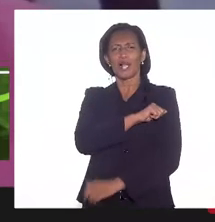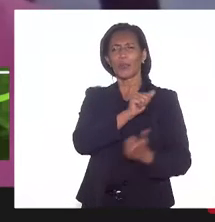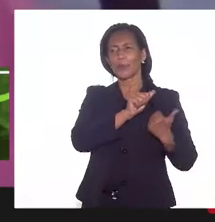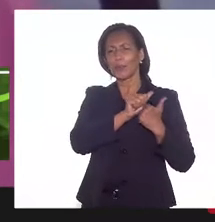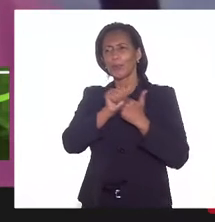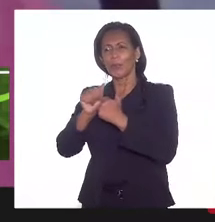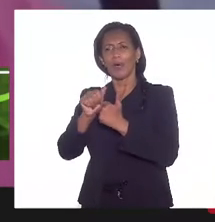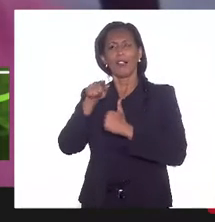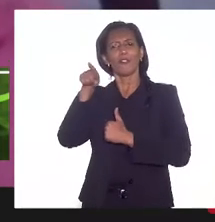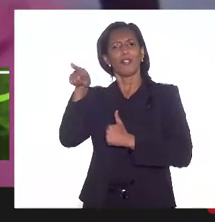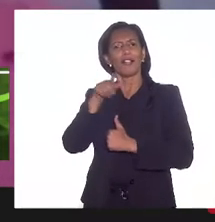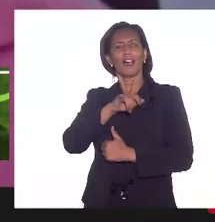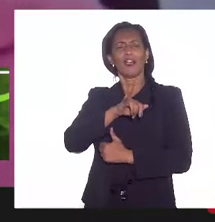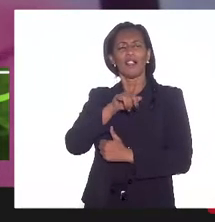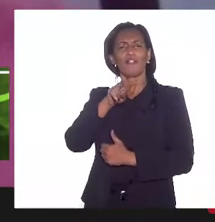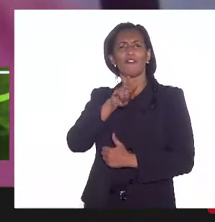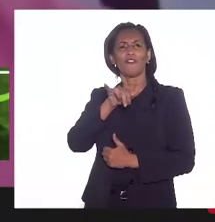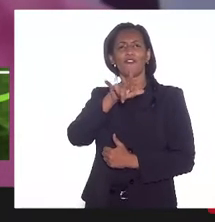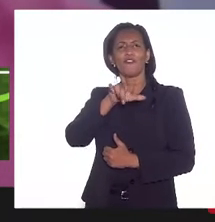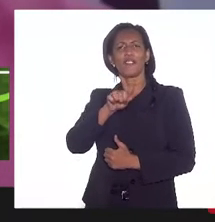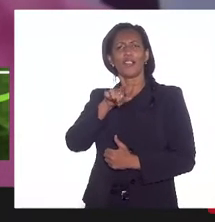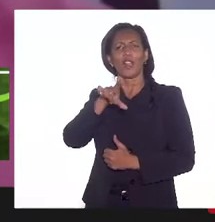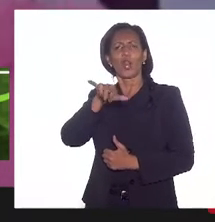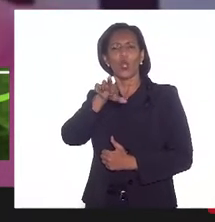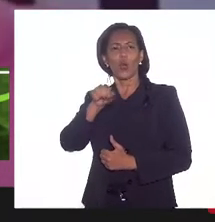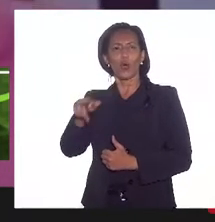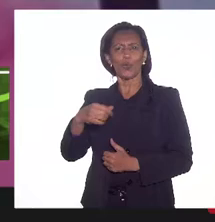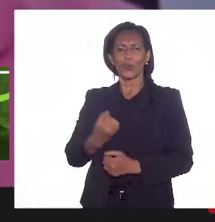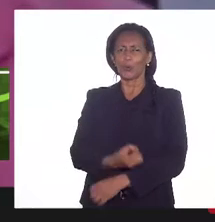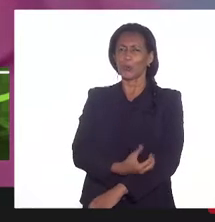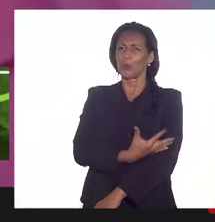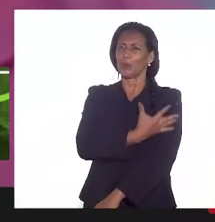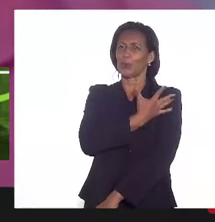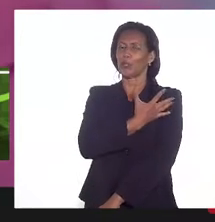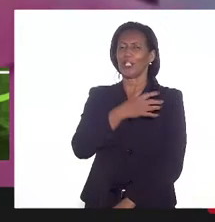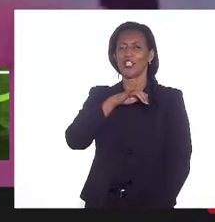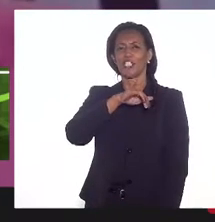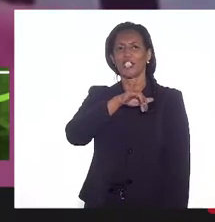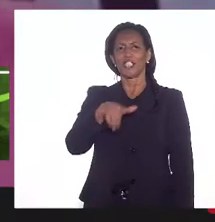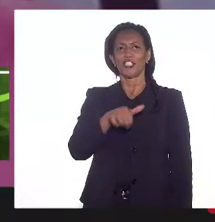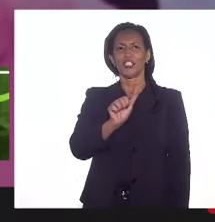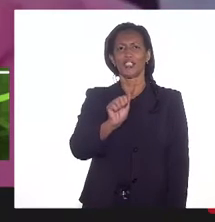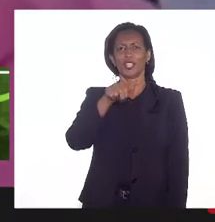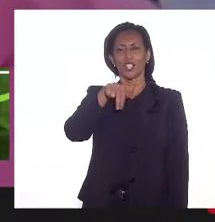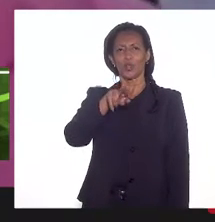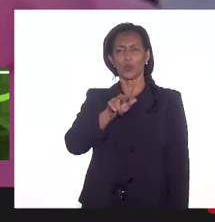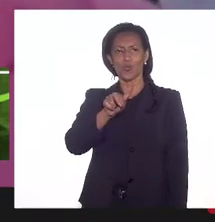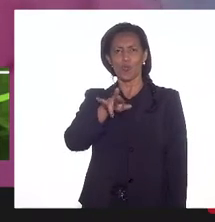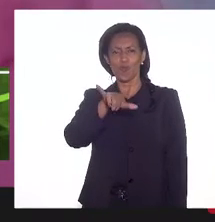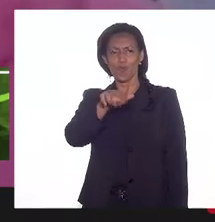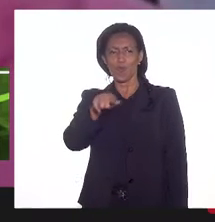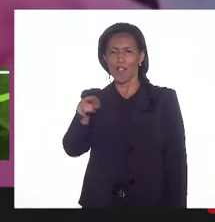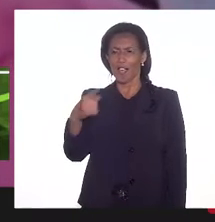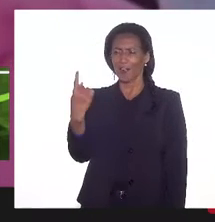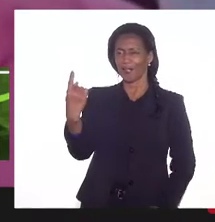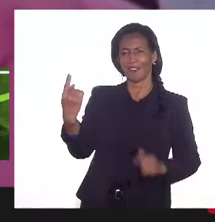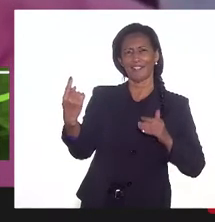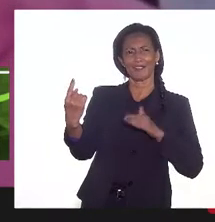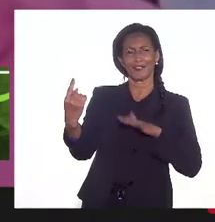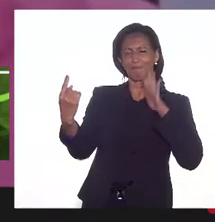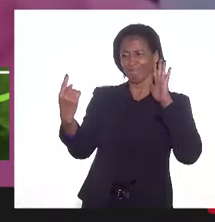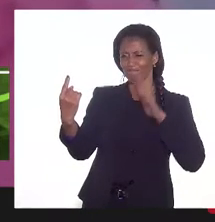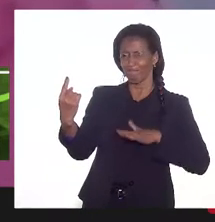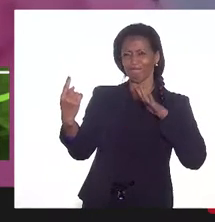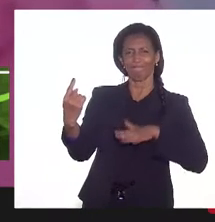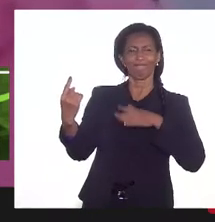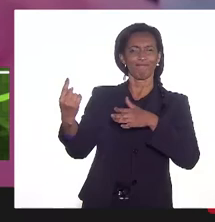aperfeiçoar primeira palavra de emoção de Januário que era o nosso decano o